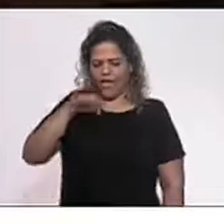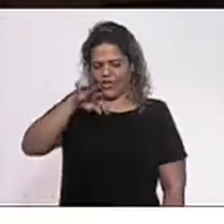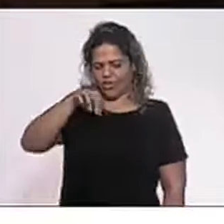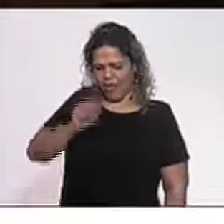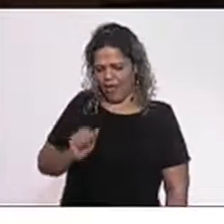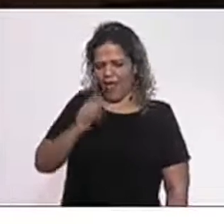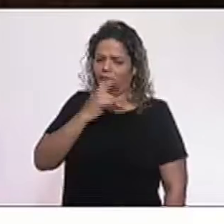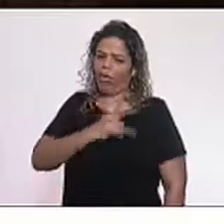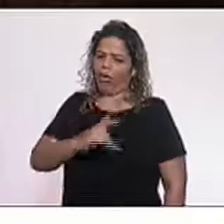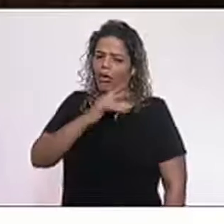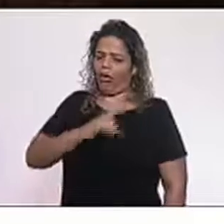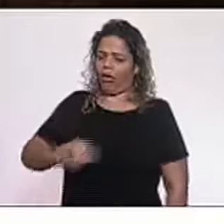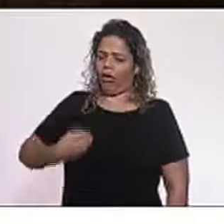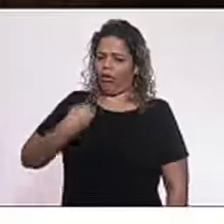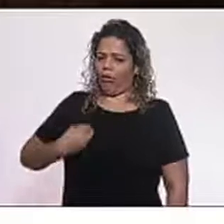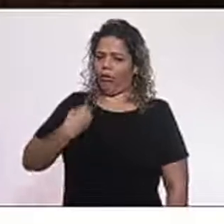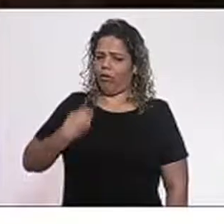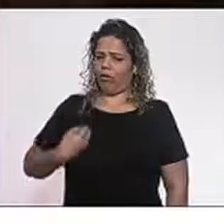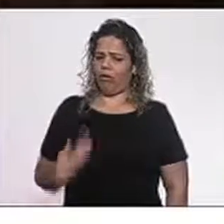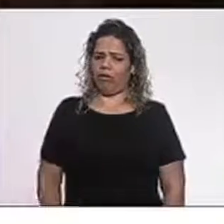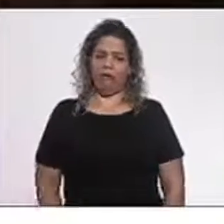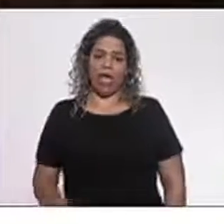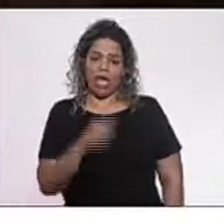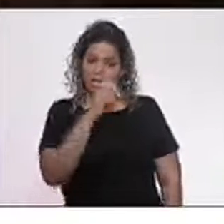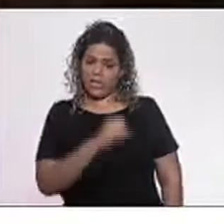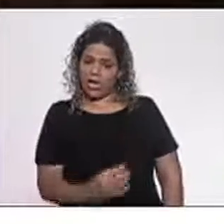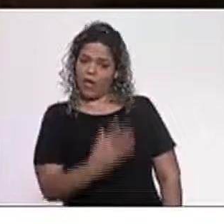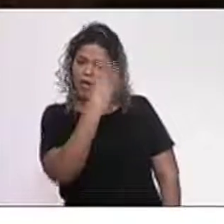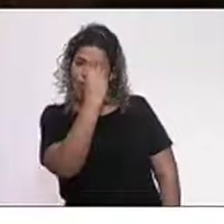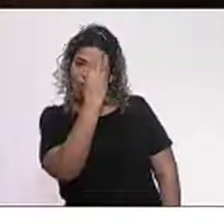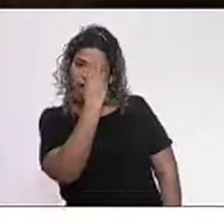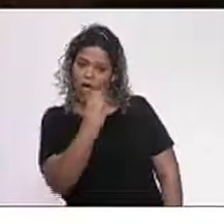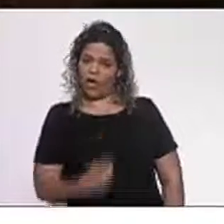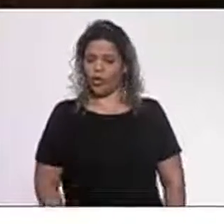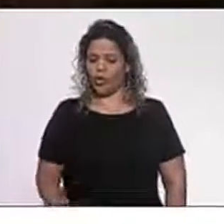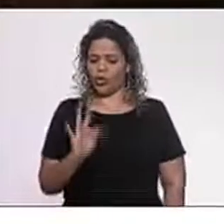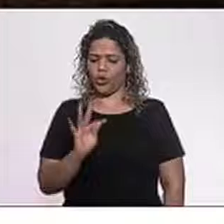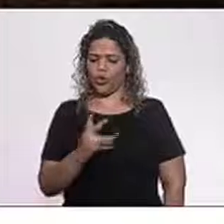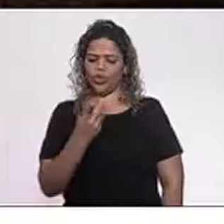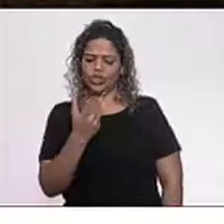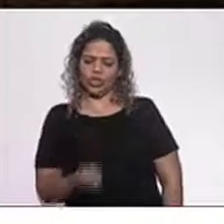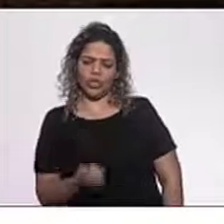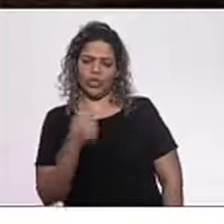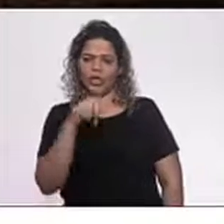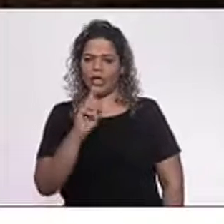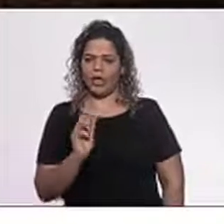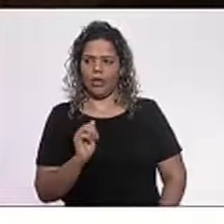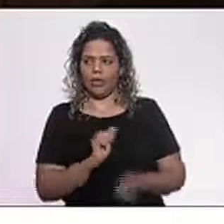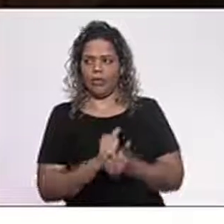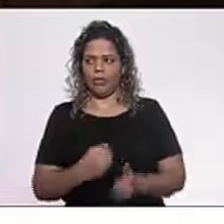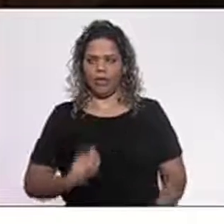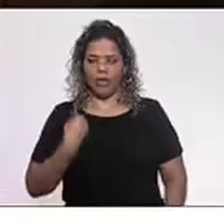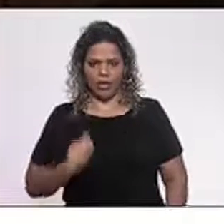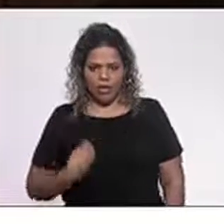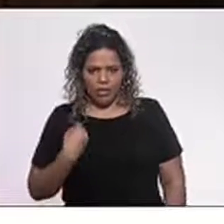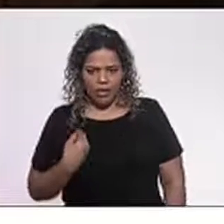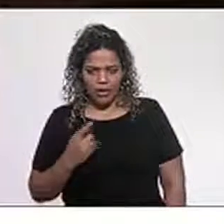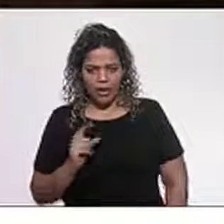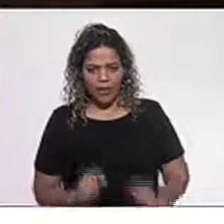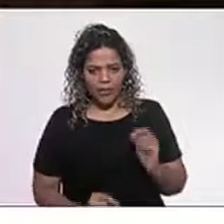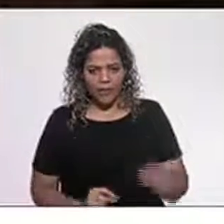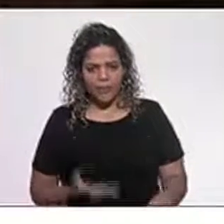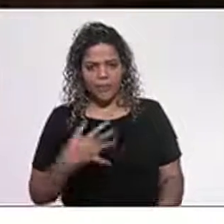lá todo mundo presente. Quando é para tirar foto com tuxinha, está todo mundo presente. Então, está muito